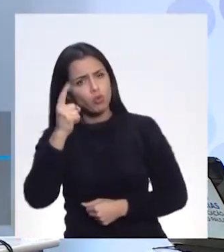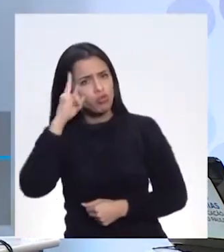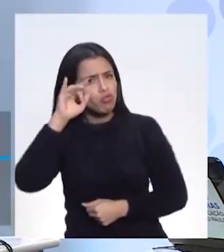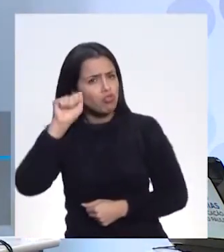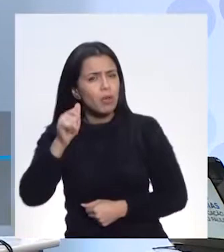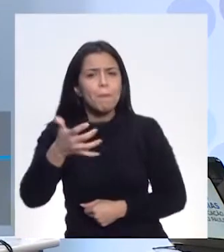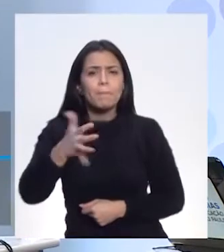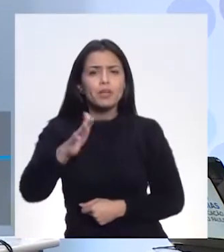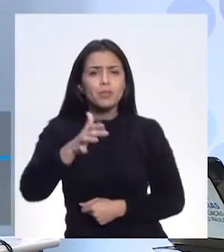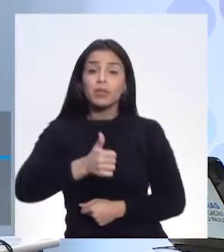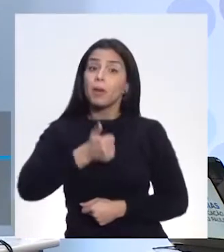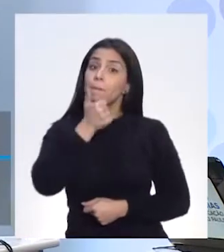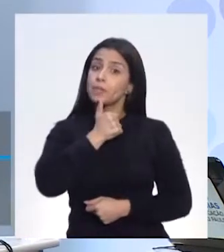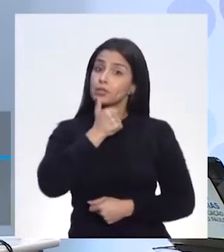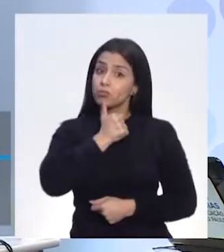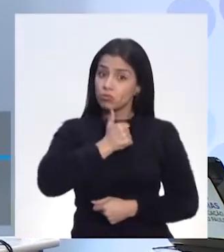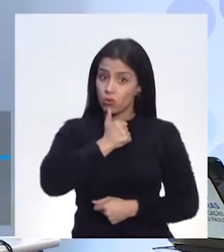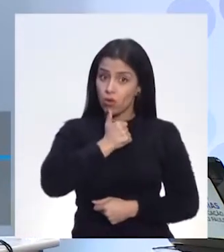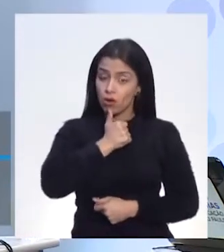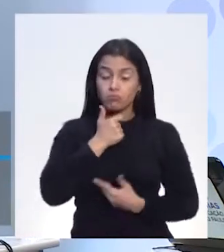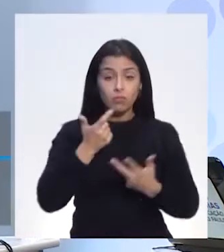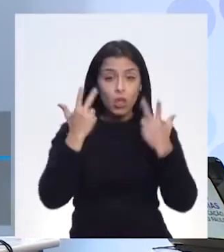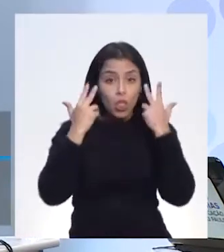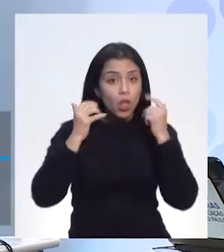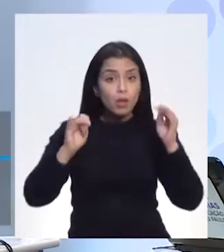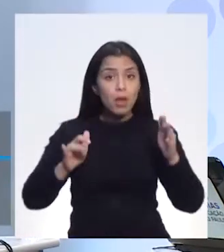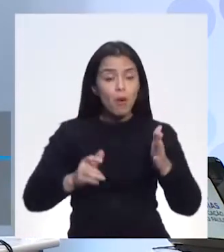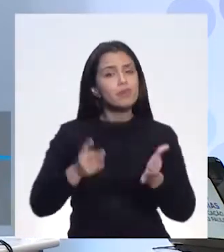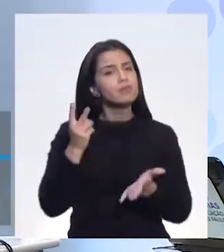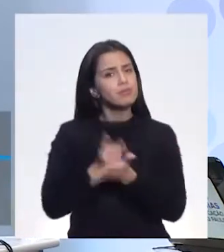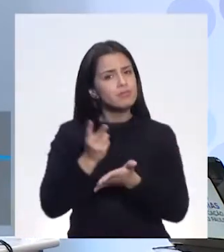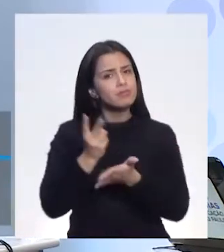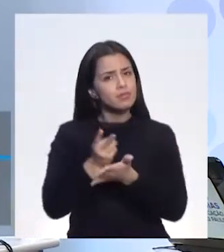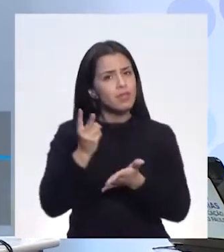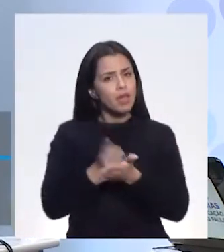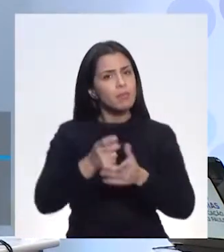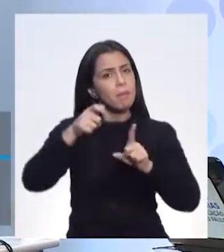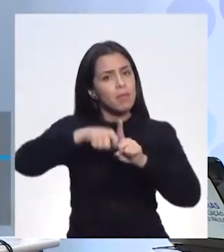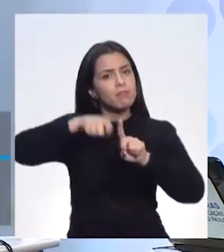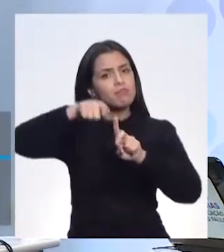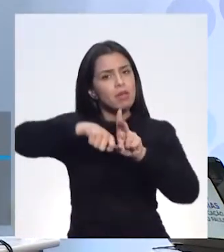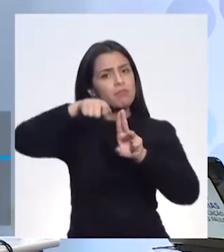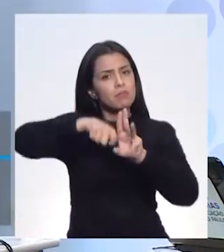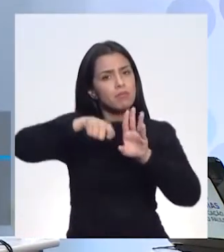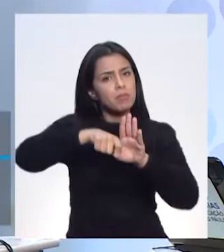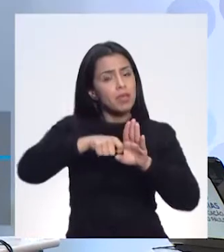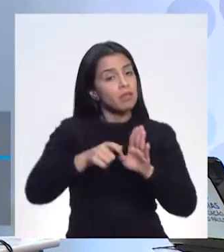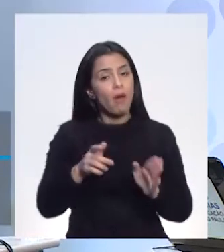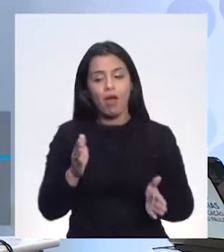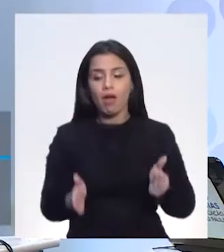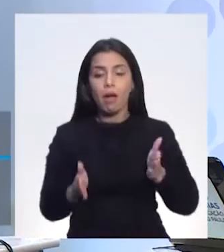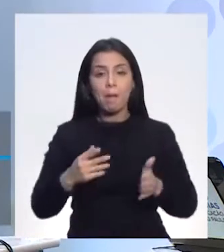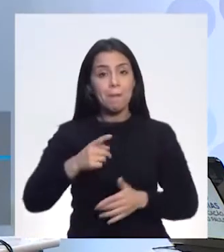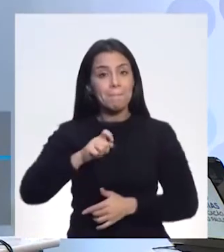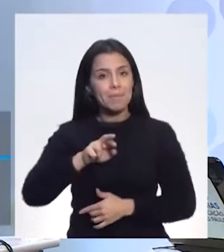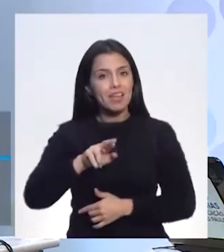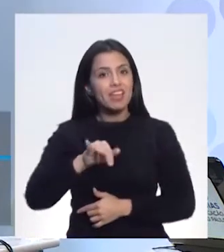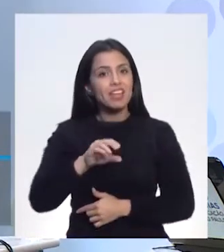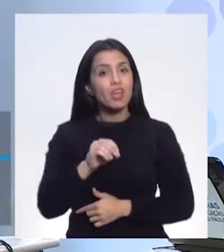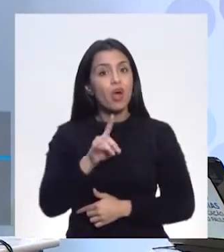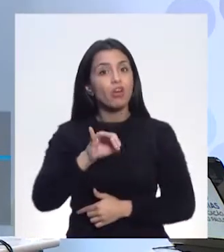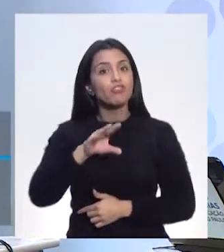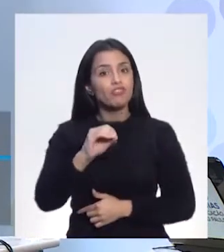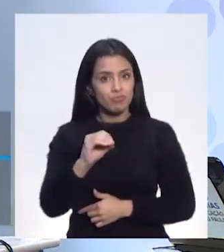a menstruação. Então, isso se repete constantemente. Então, é um fenômeno periódico. Nós temos